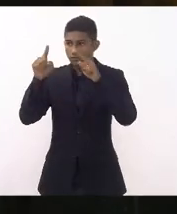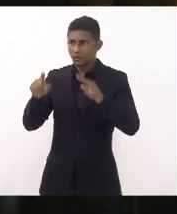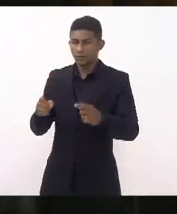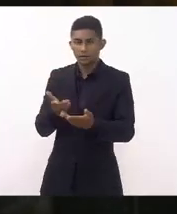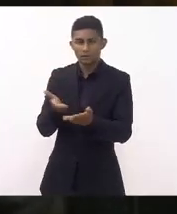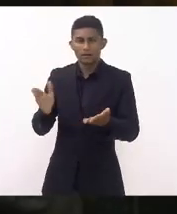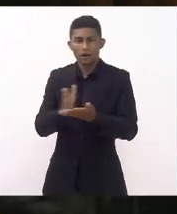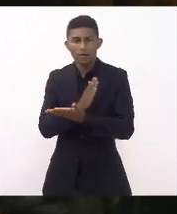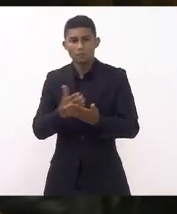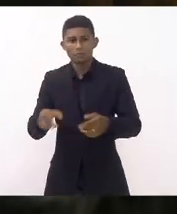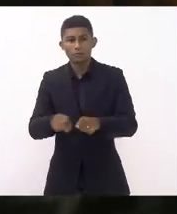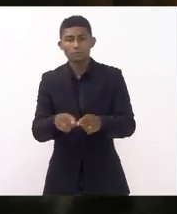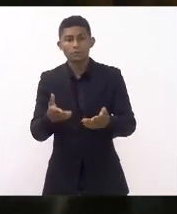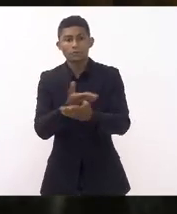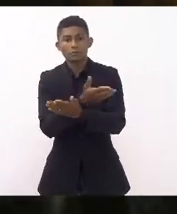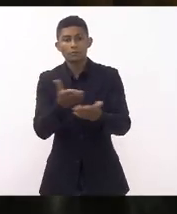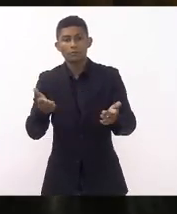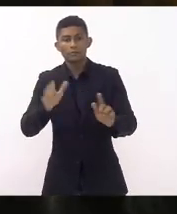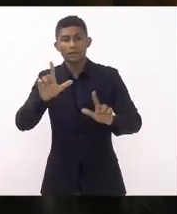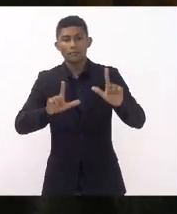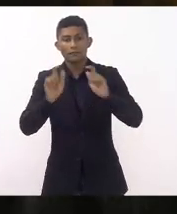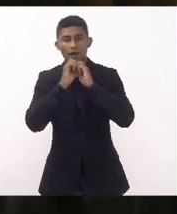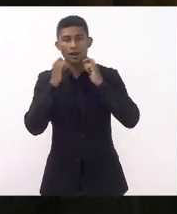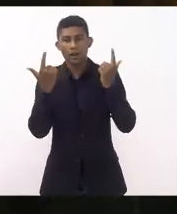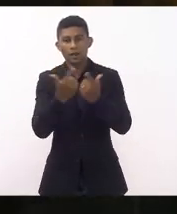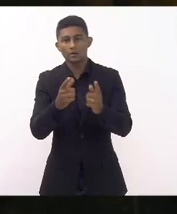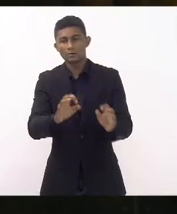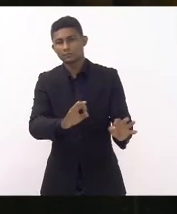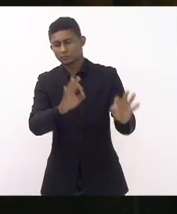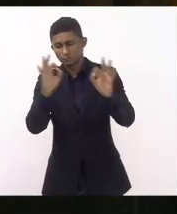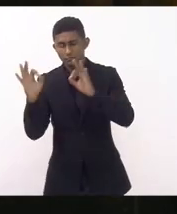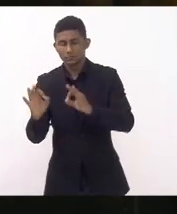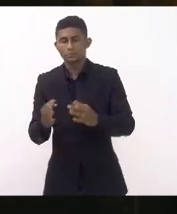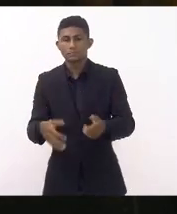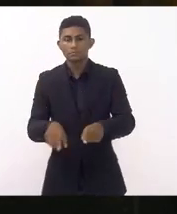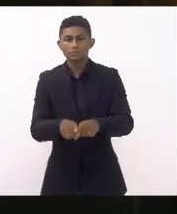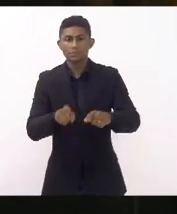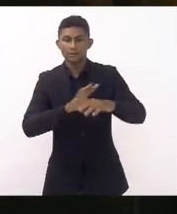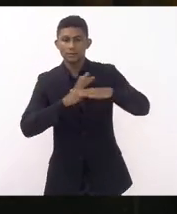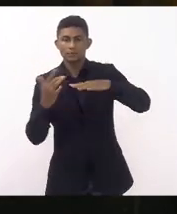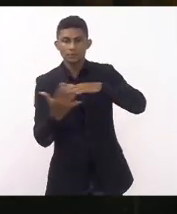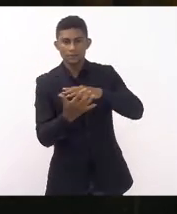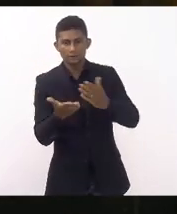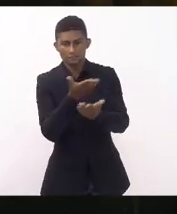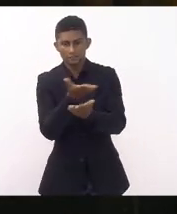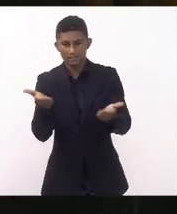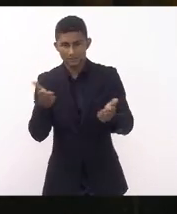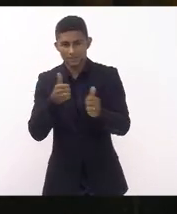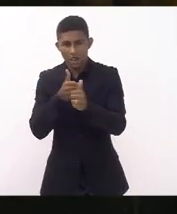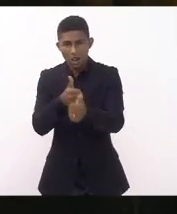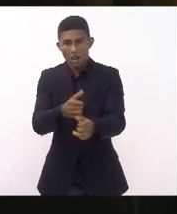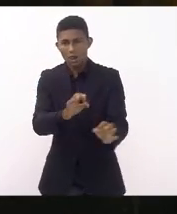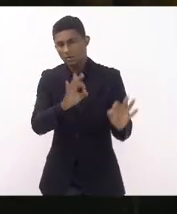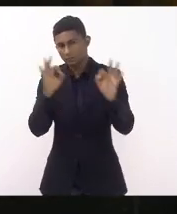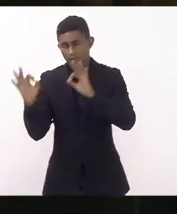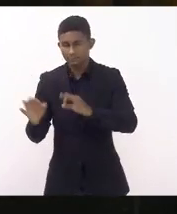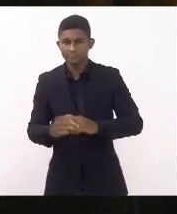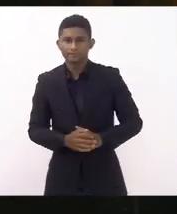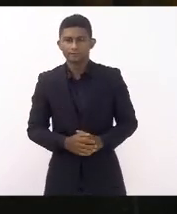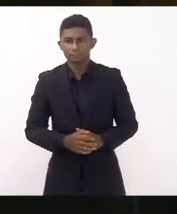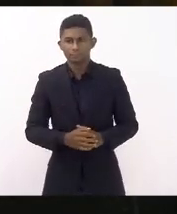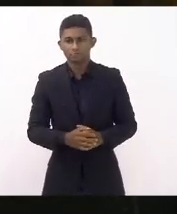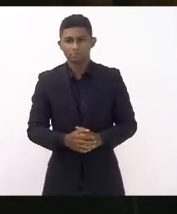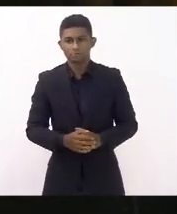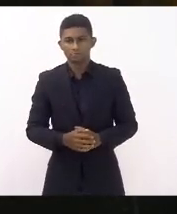nos acompanham através da TV Alerge e através também das nossas redes sociais. Eu espero que